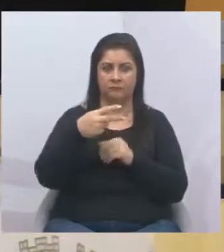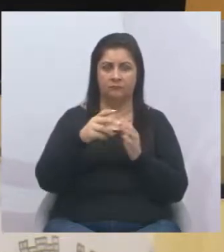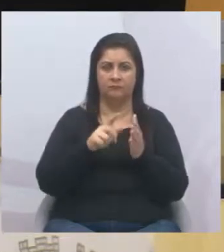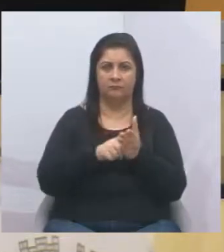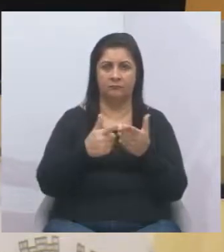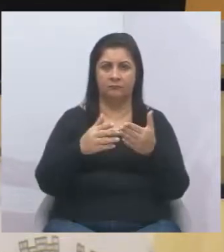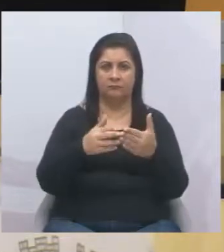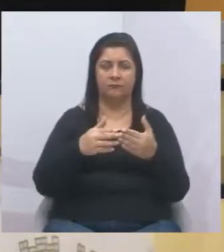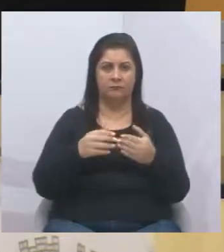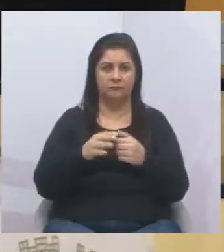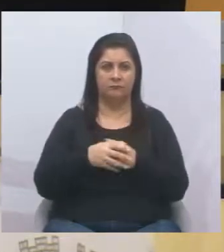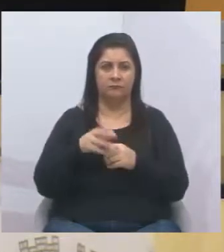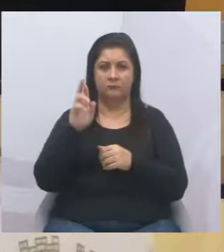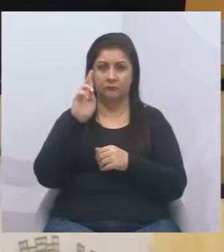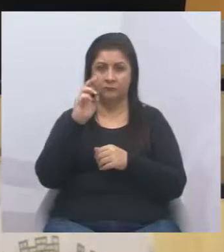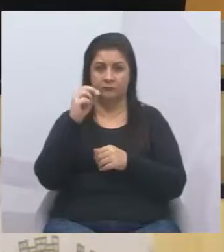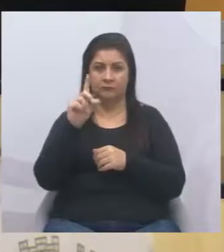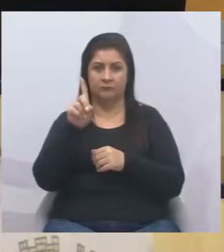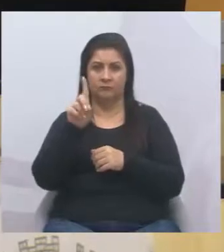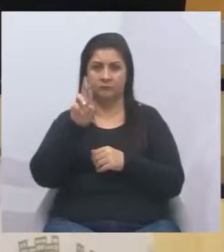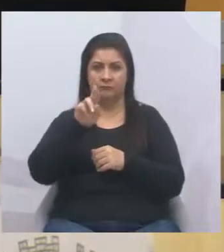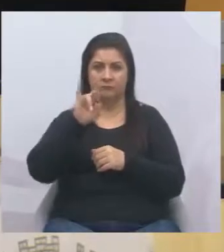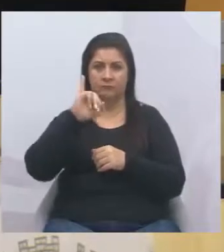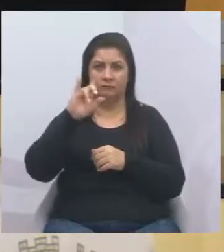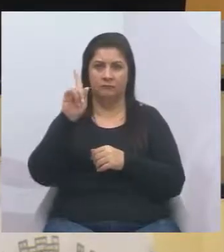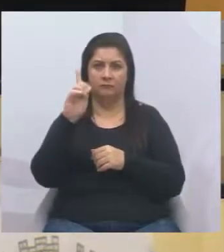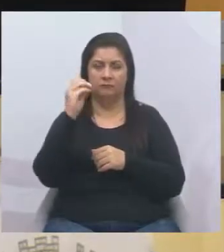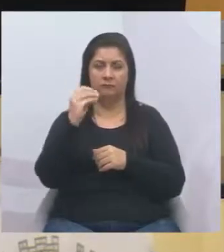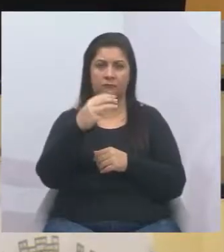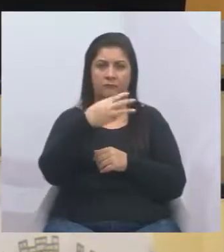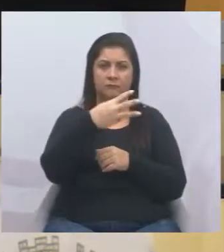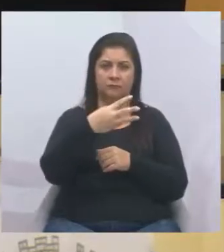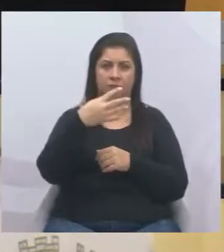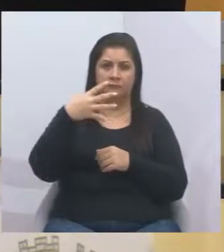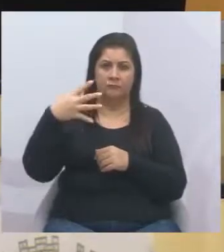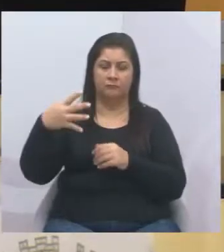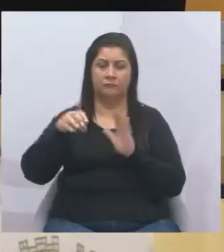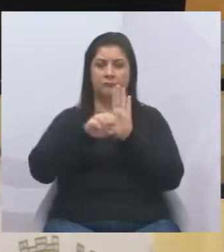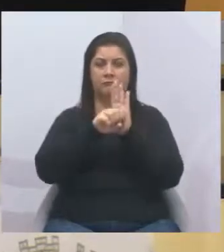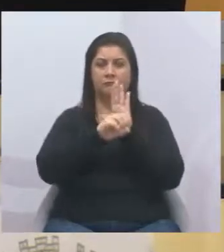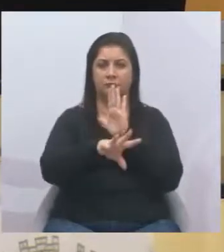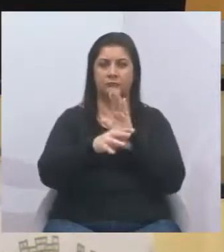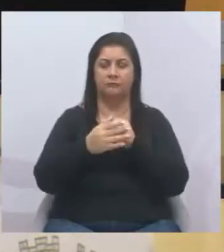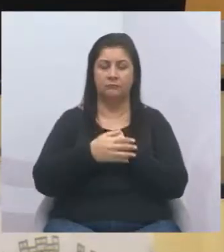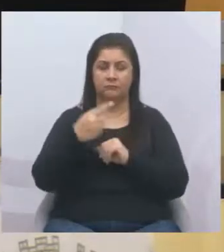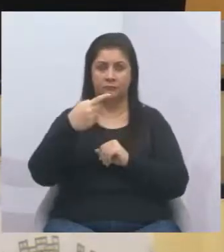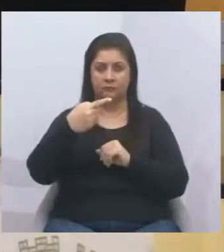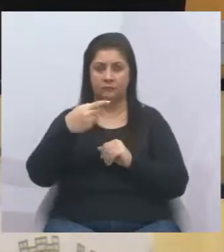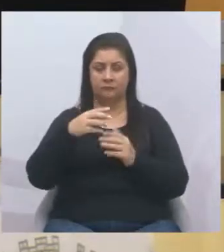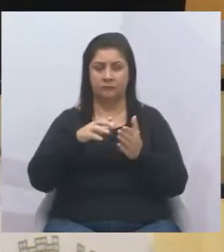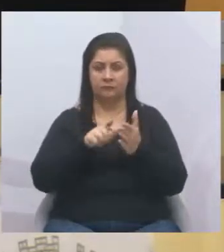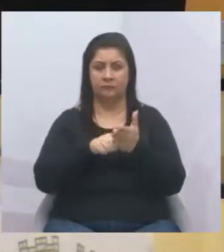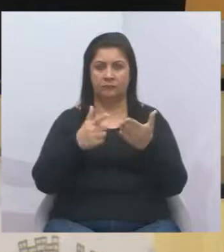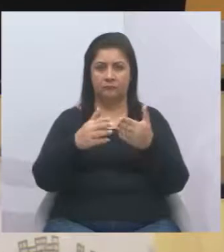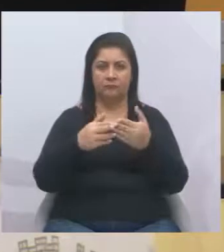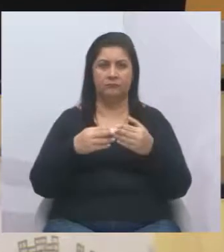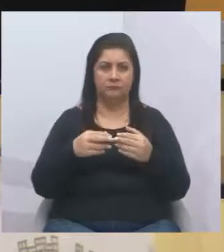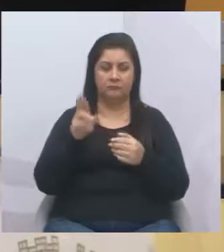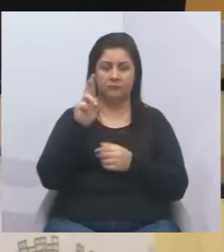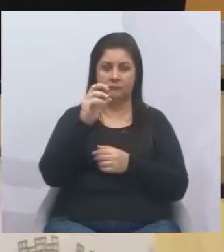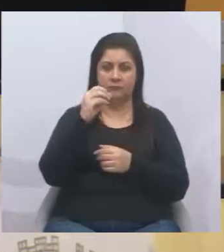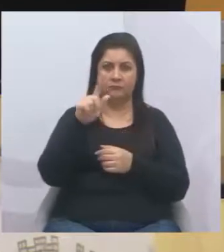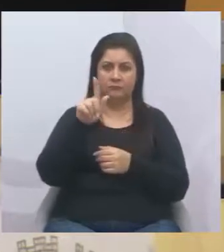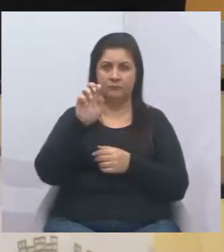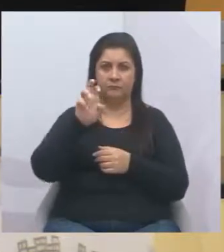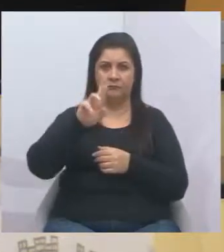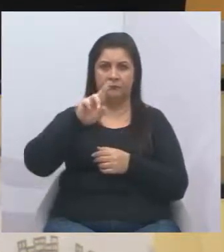Doutor Rodrigo Salomão, 34 indicações, 1 requerimento. Rogério Timóteo, 19